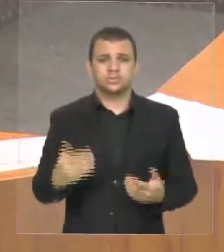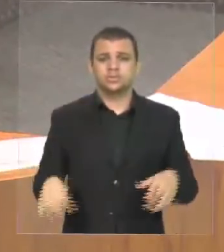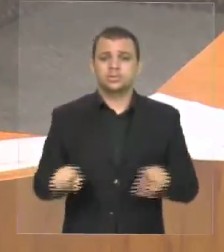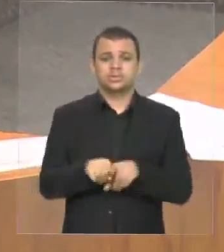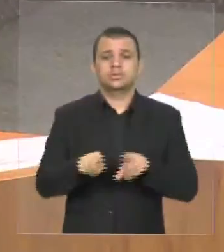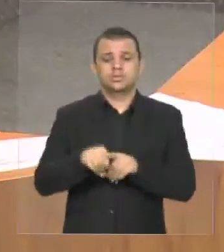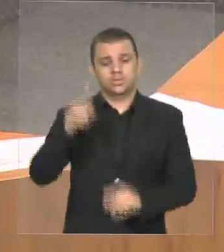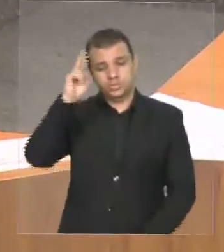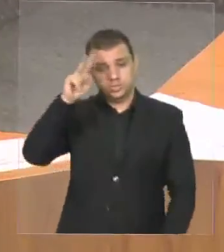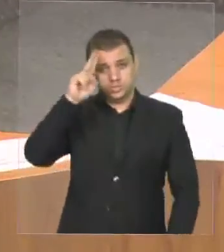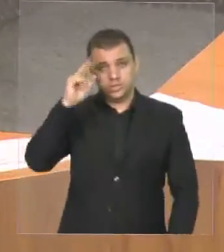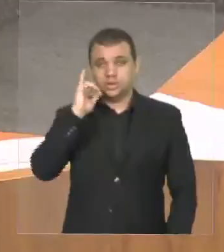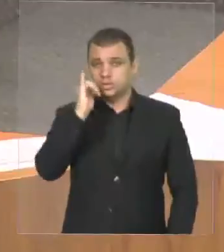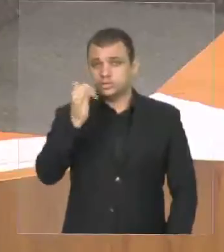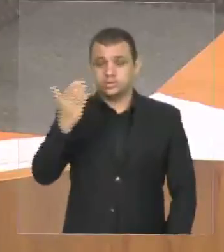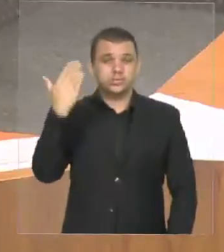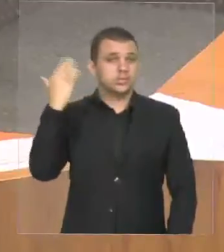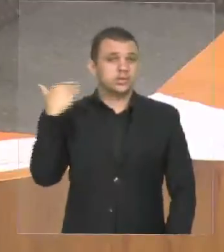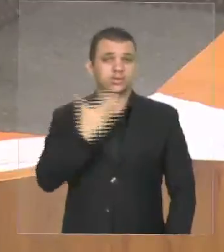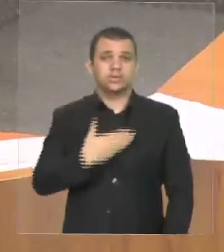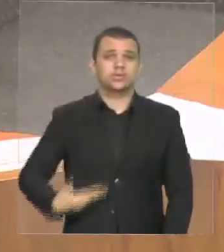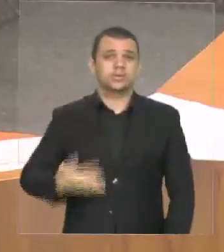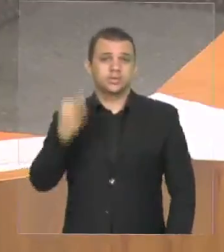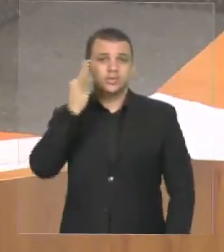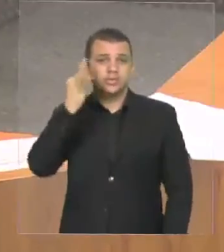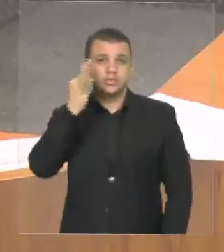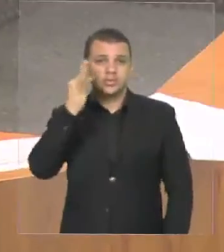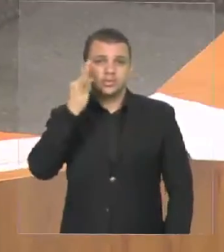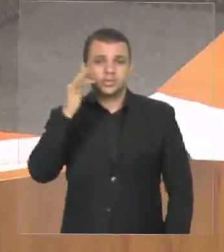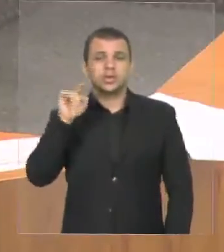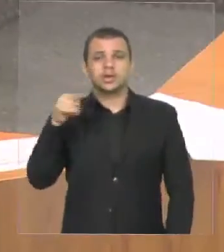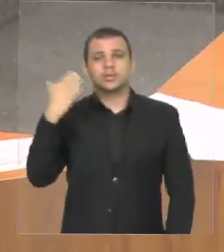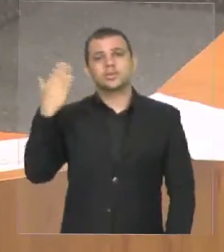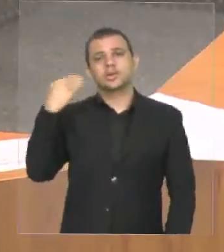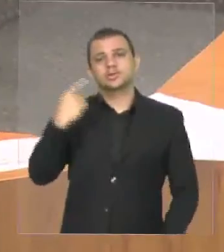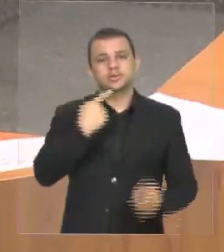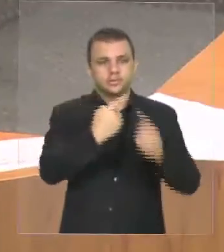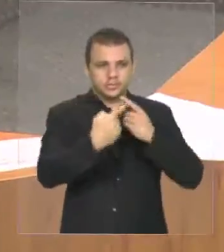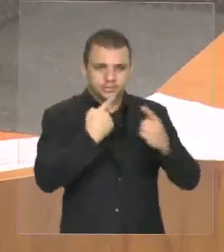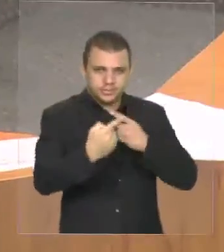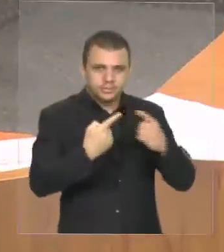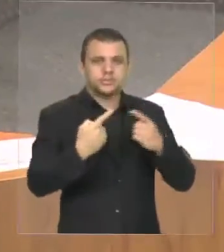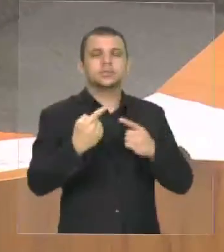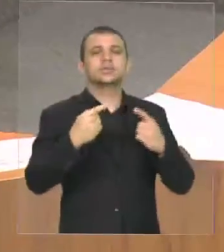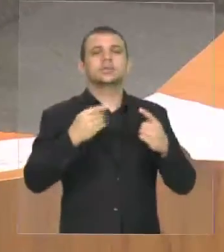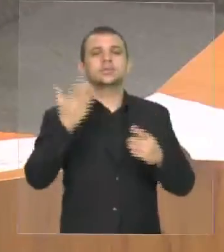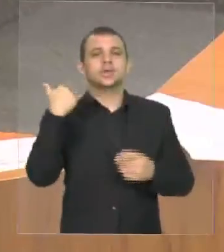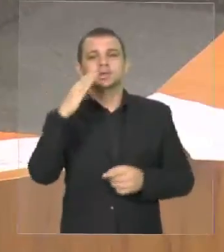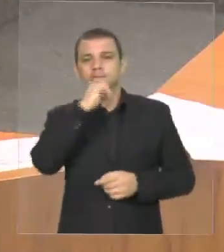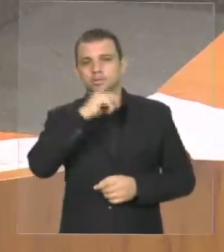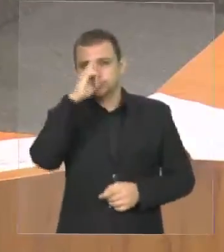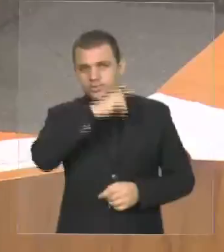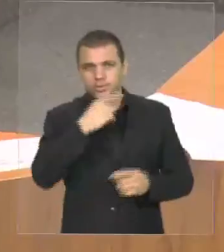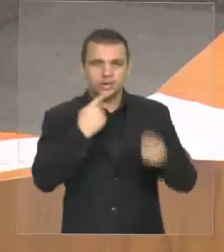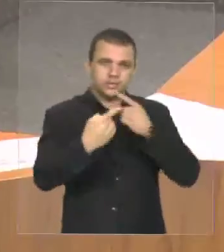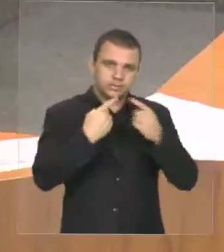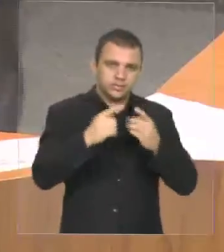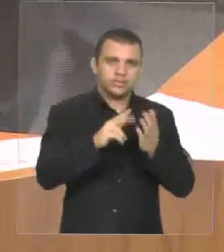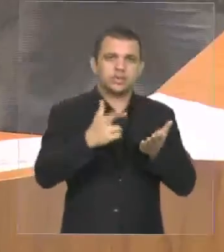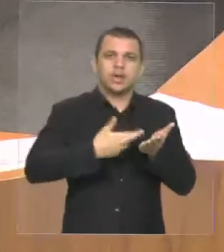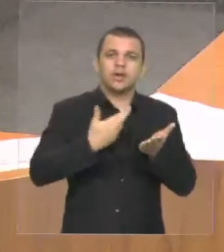da vez passada, o governador Flávio Dino deu uma entrevista esse final de semana na revista Isto é Dinheiro,